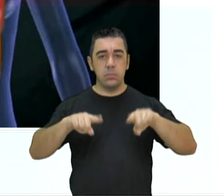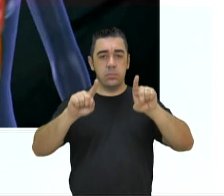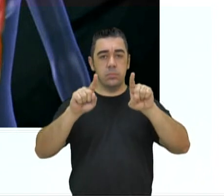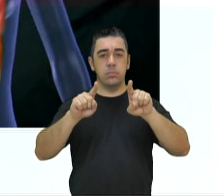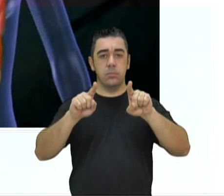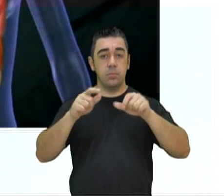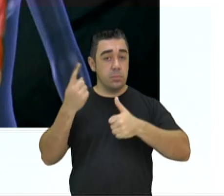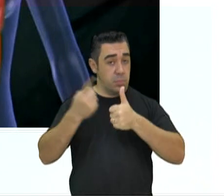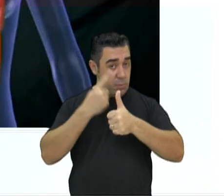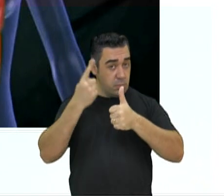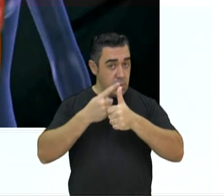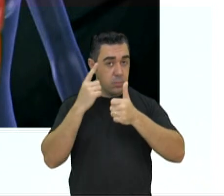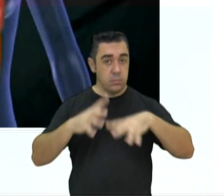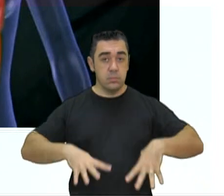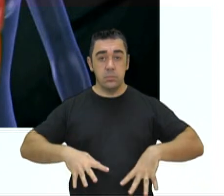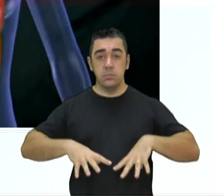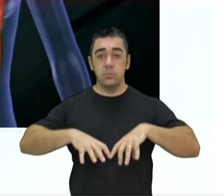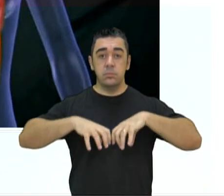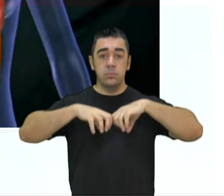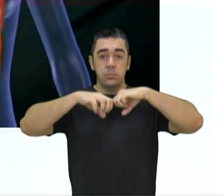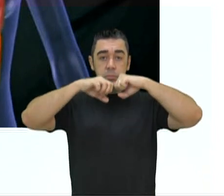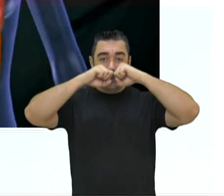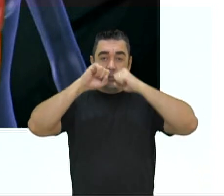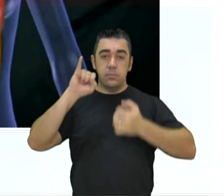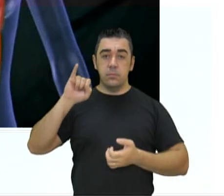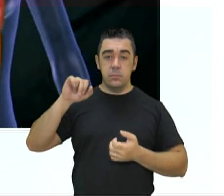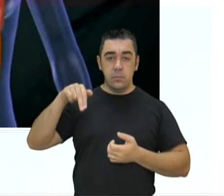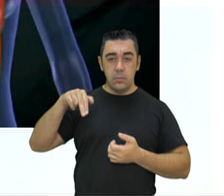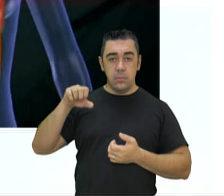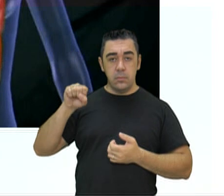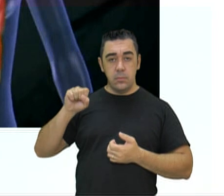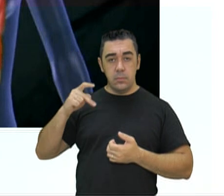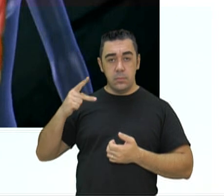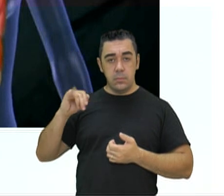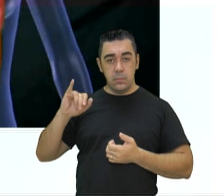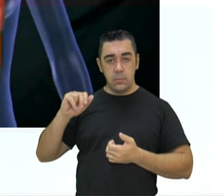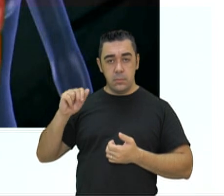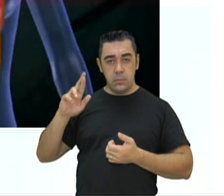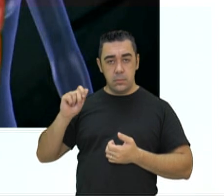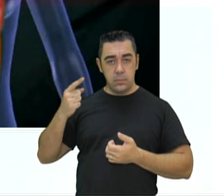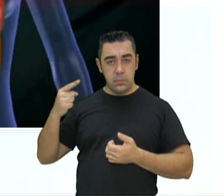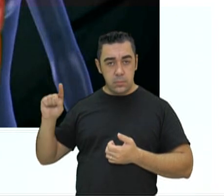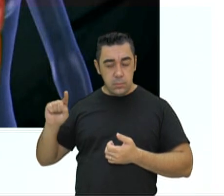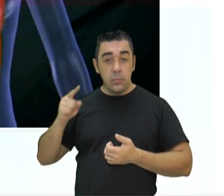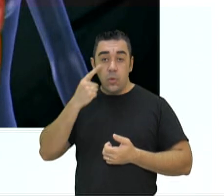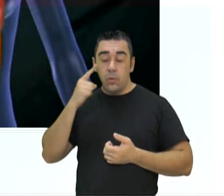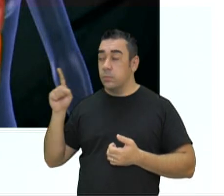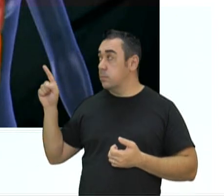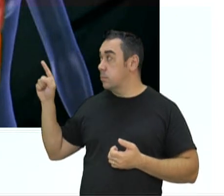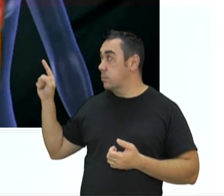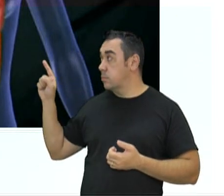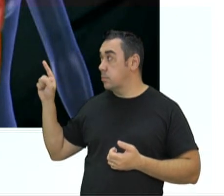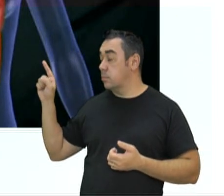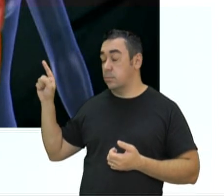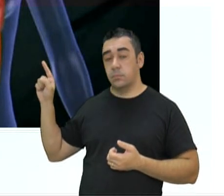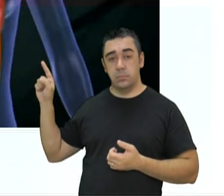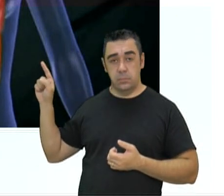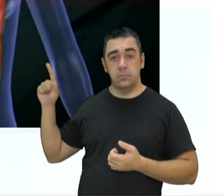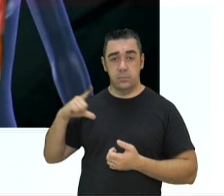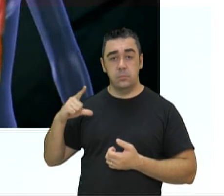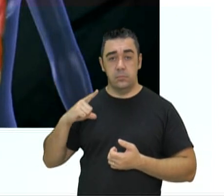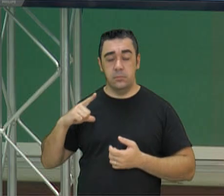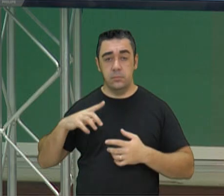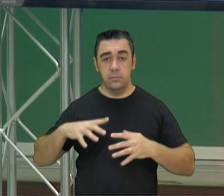A inspiração, que é o ato físico de inserir o ar nos pulmões. Então, como nessa imagem está retratado aqui através, então o ar entra